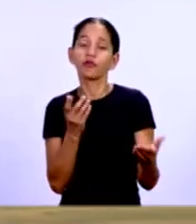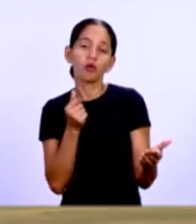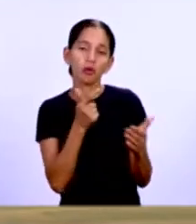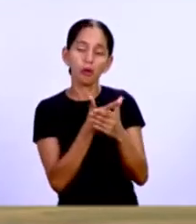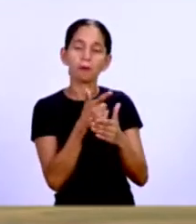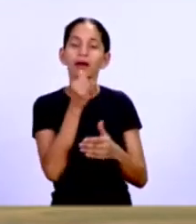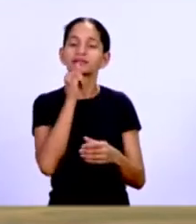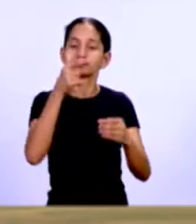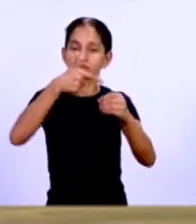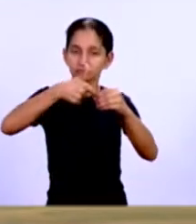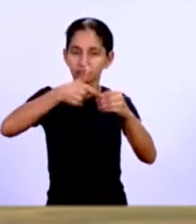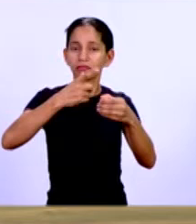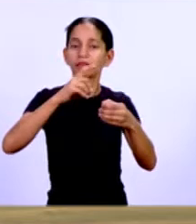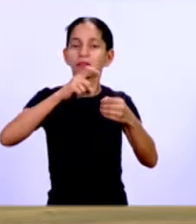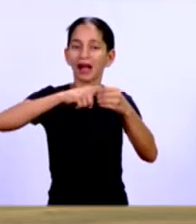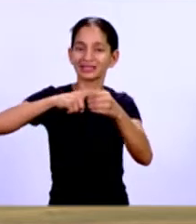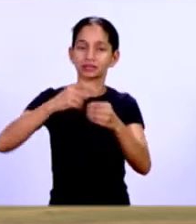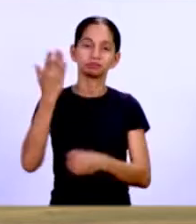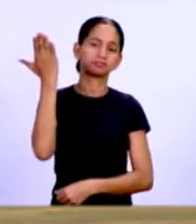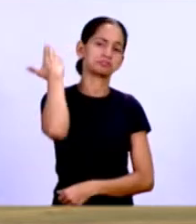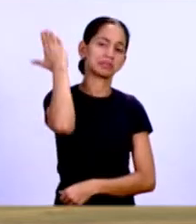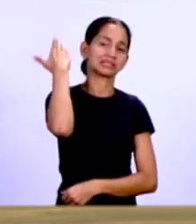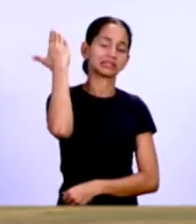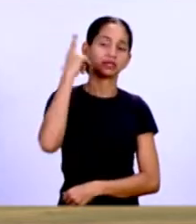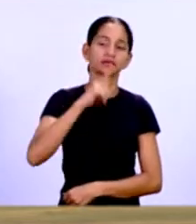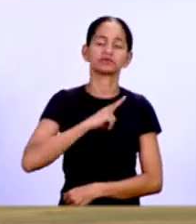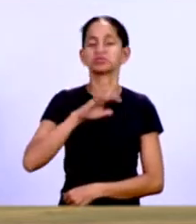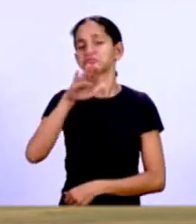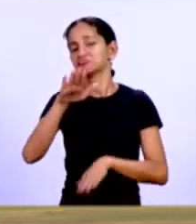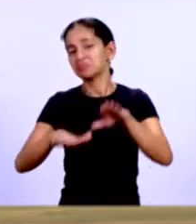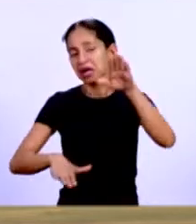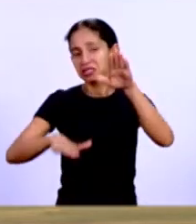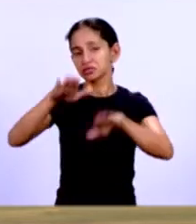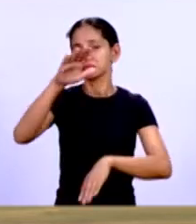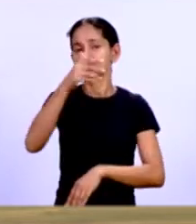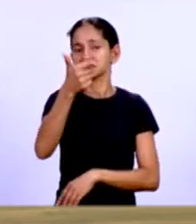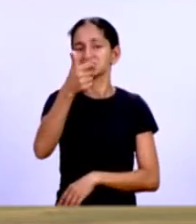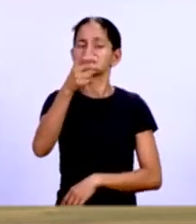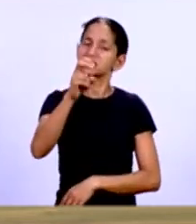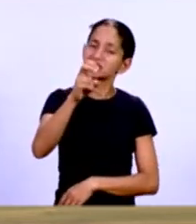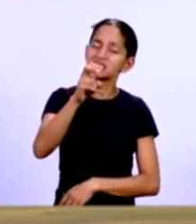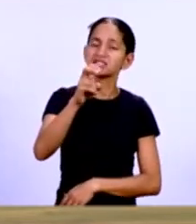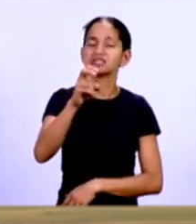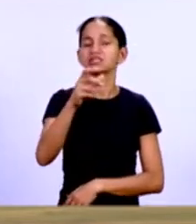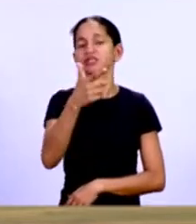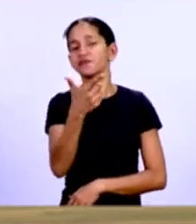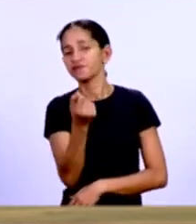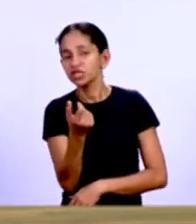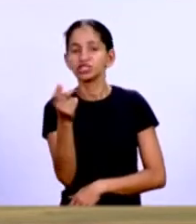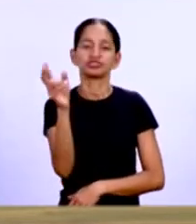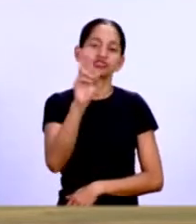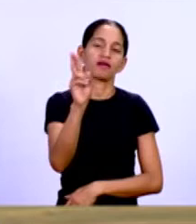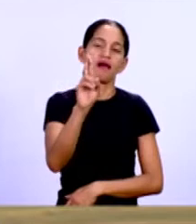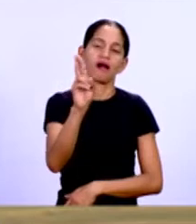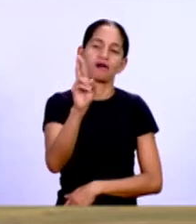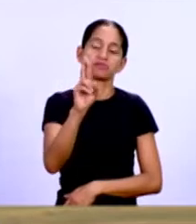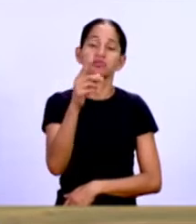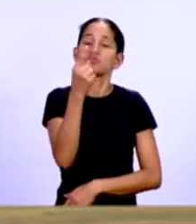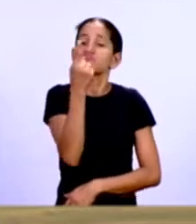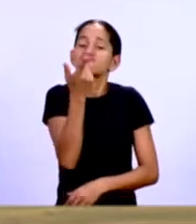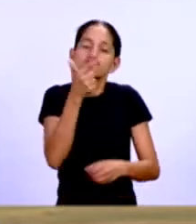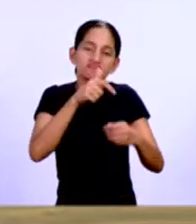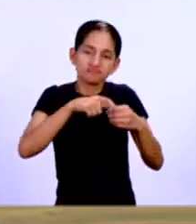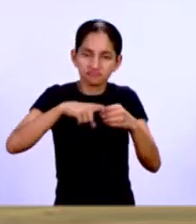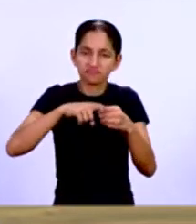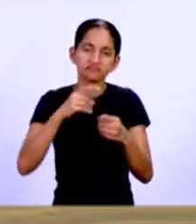da Petrobras, alguns meses atrás, ela valia na casa de 15 a 20 reais. Então, a pessoa que comprou, por exemplo, a ação da Petrobras